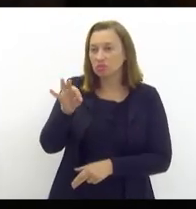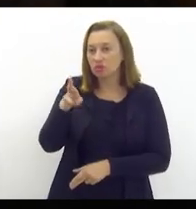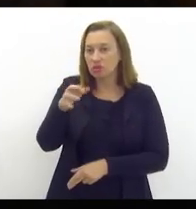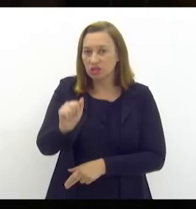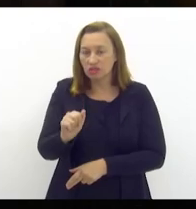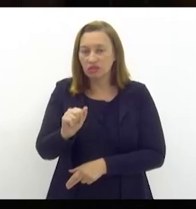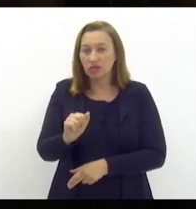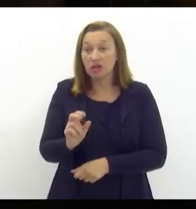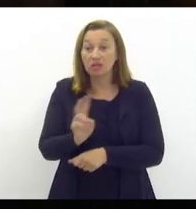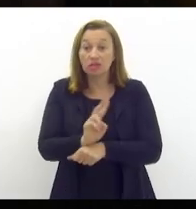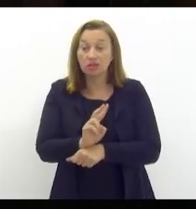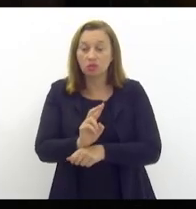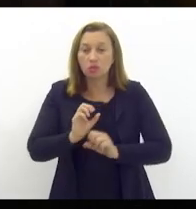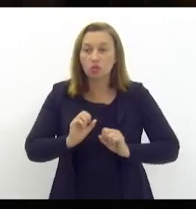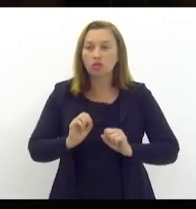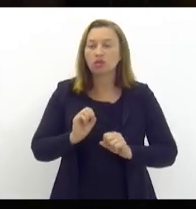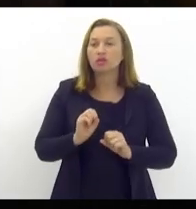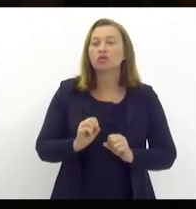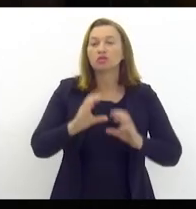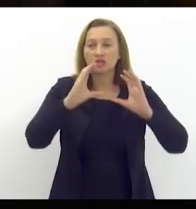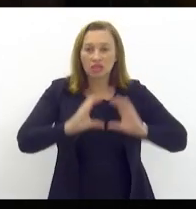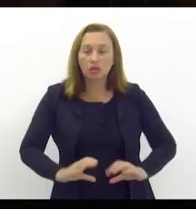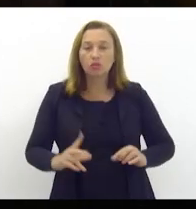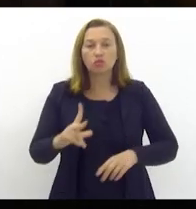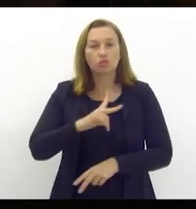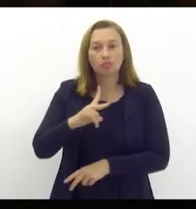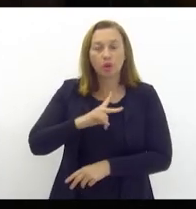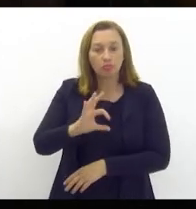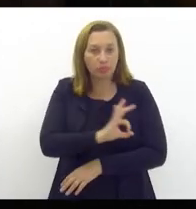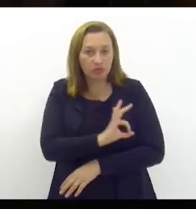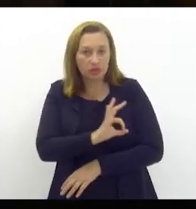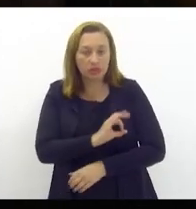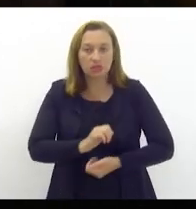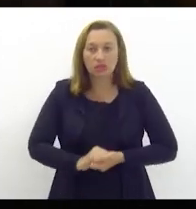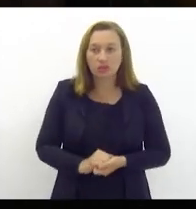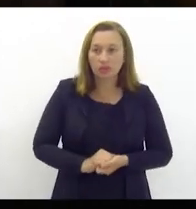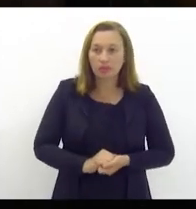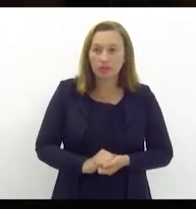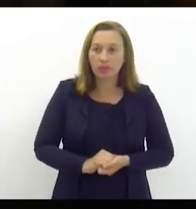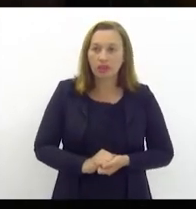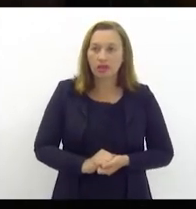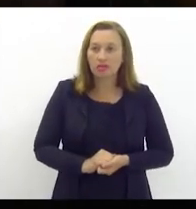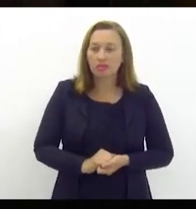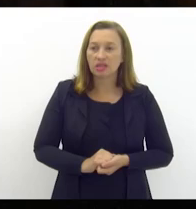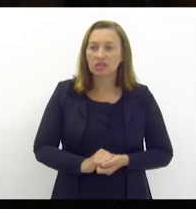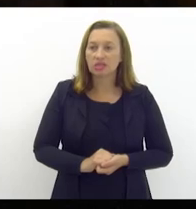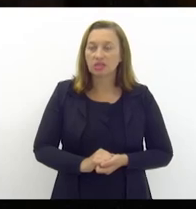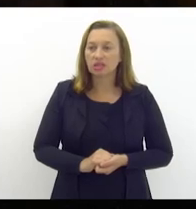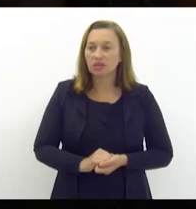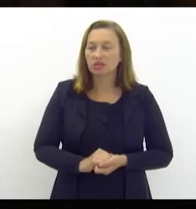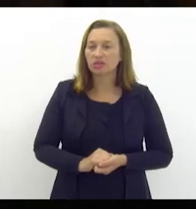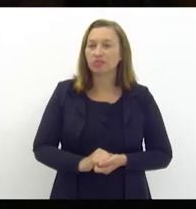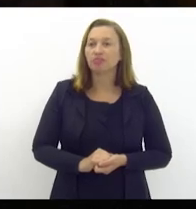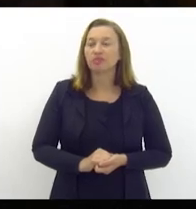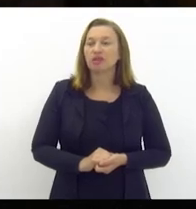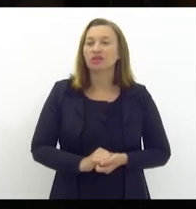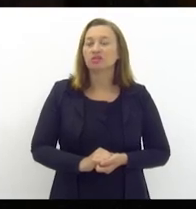cidadão e do próprio policial, para ser optativo. Liga quando quiser.